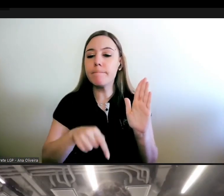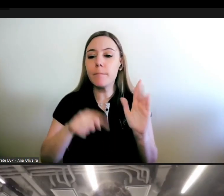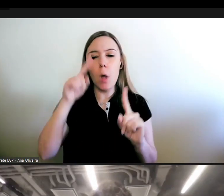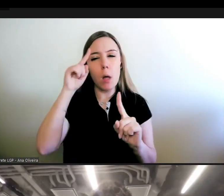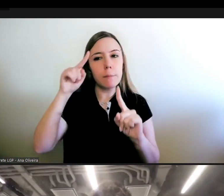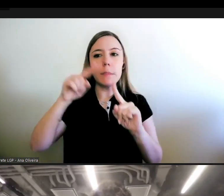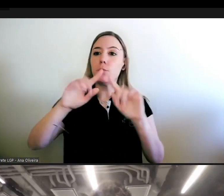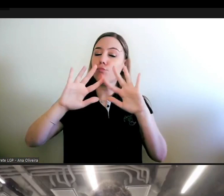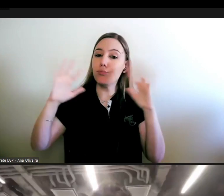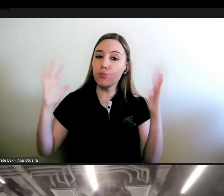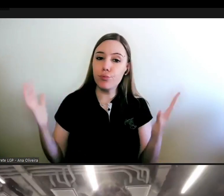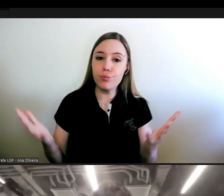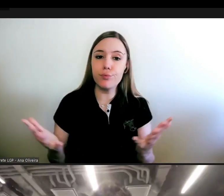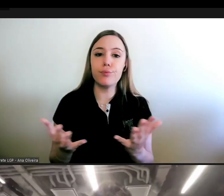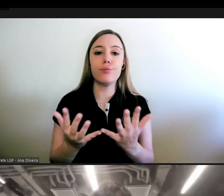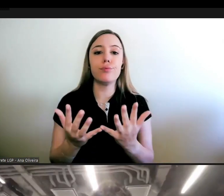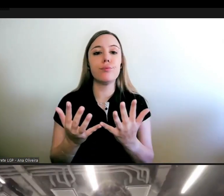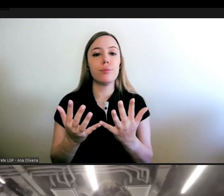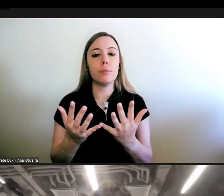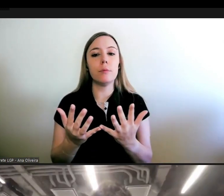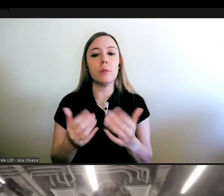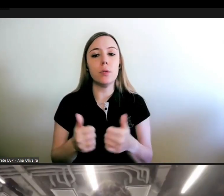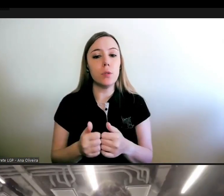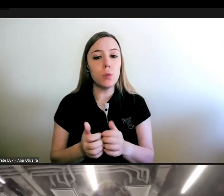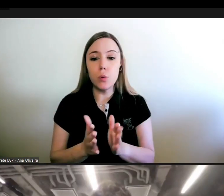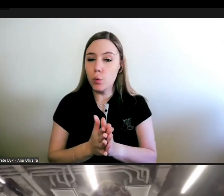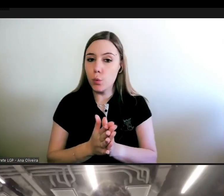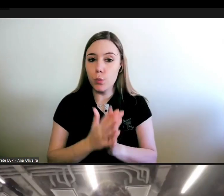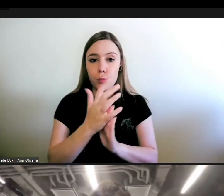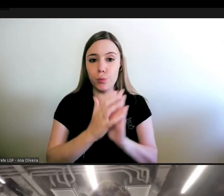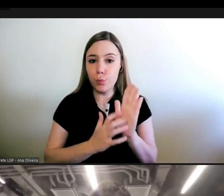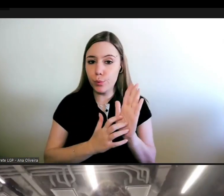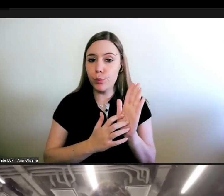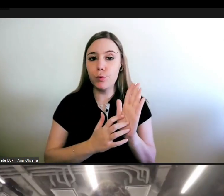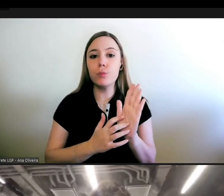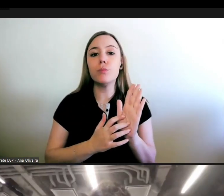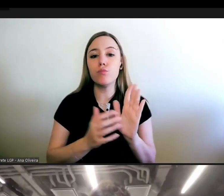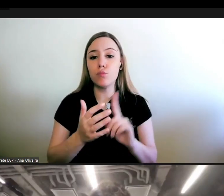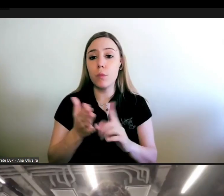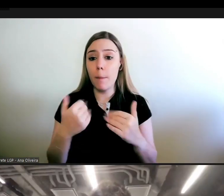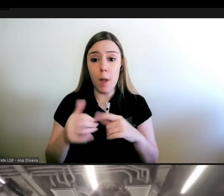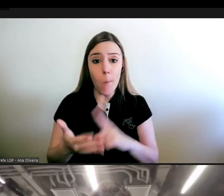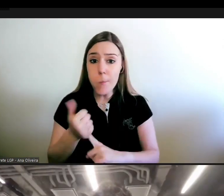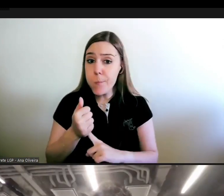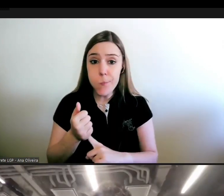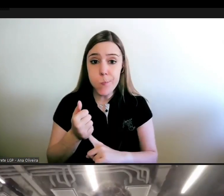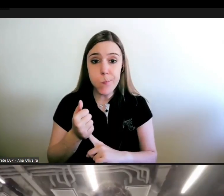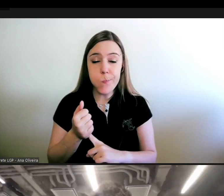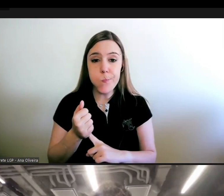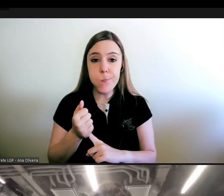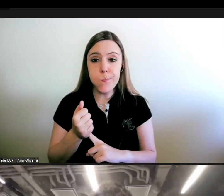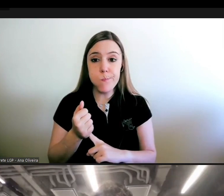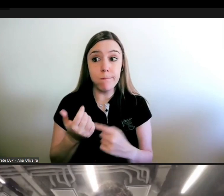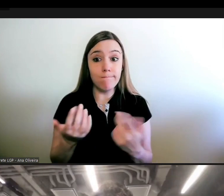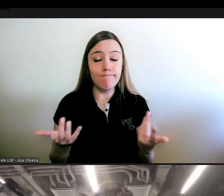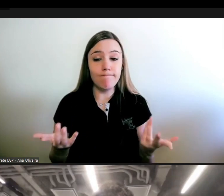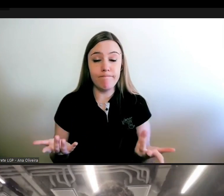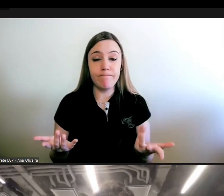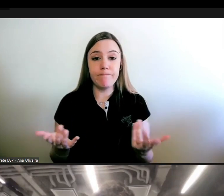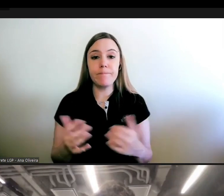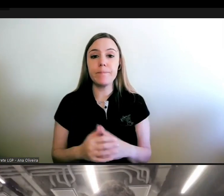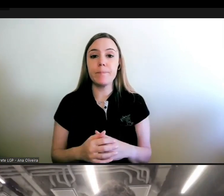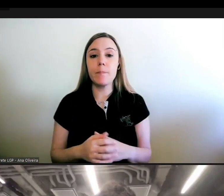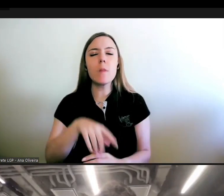transversal a toda a realização da agenda. Isto não está alcançado. Ou seja,